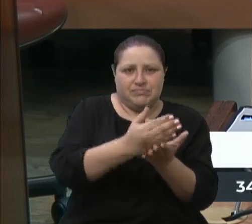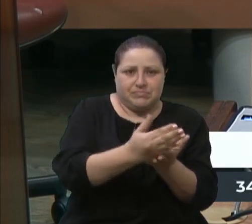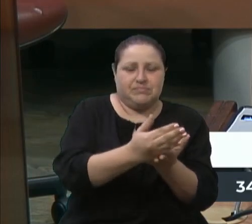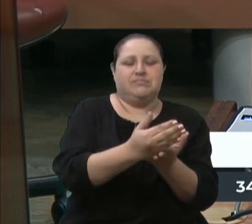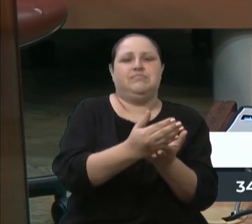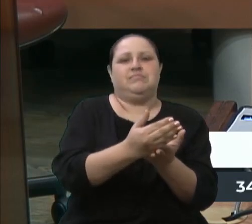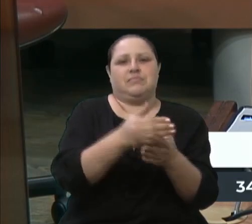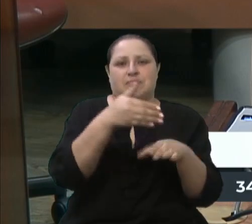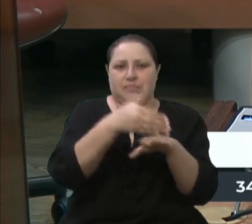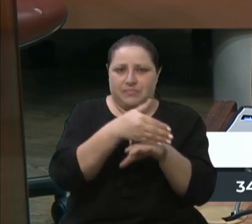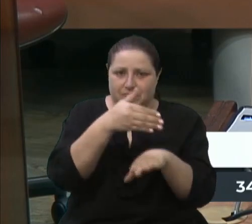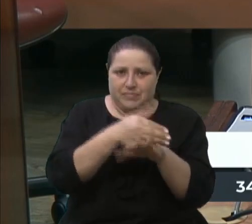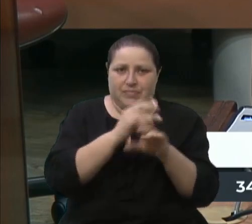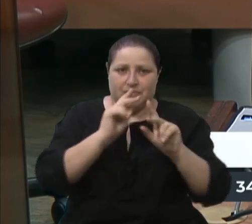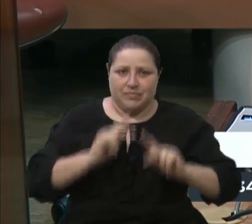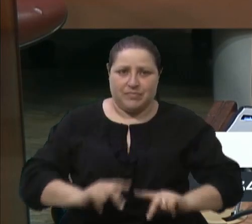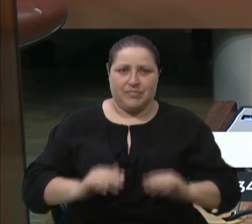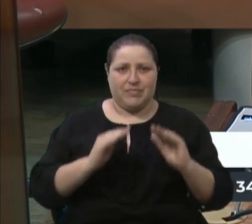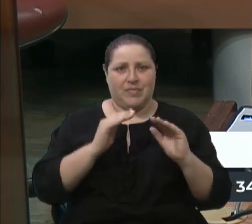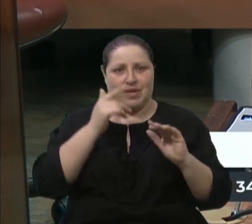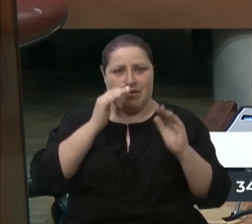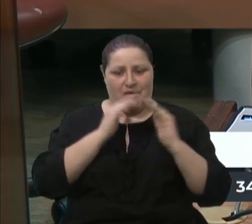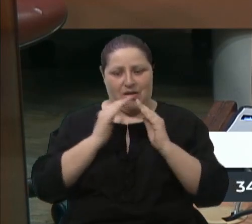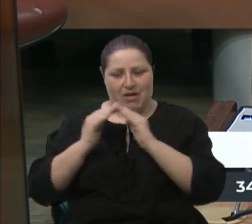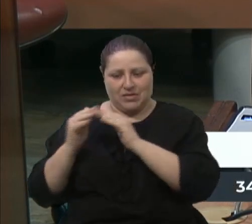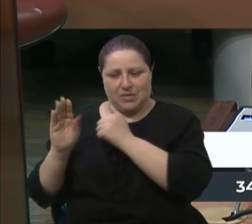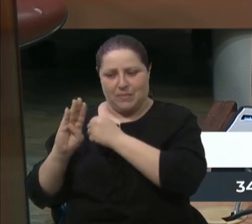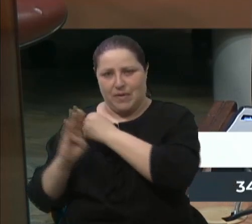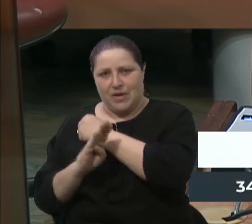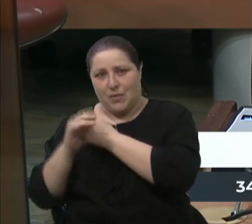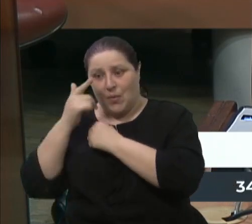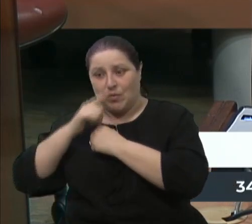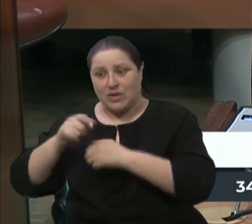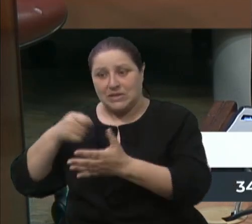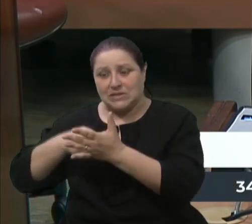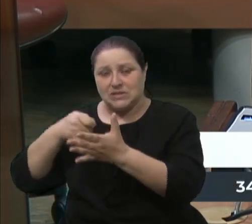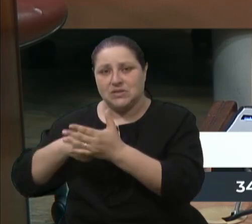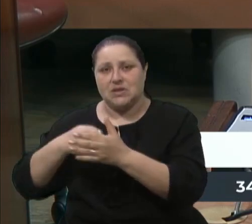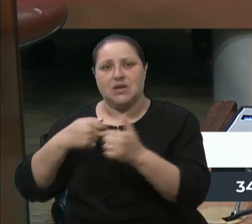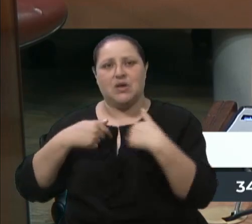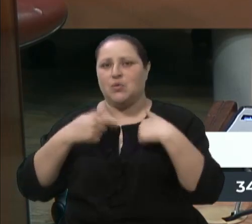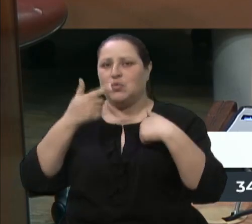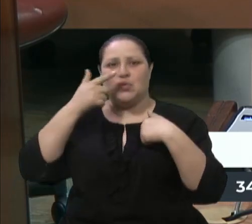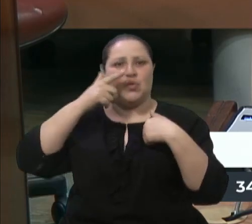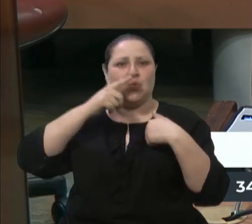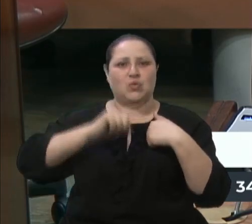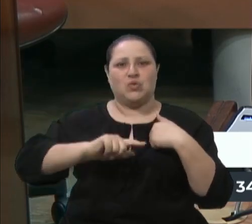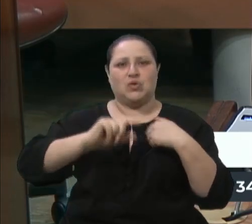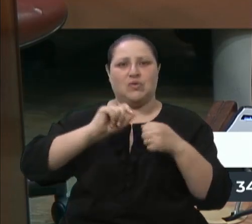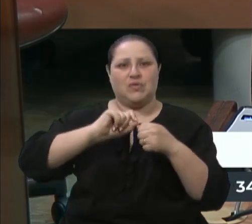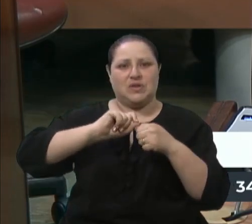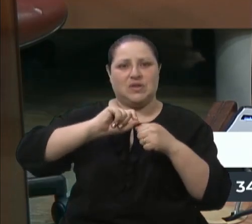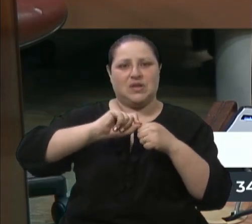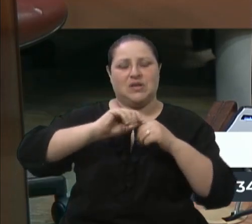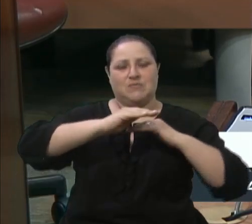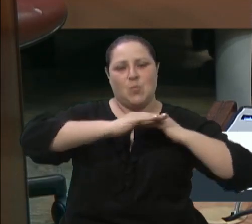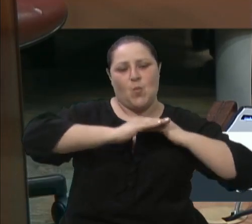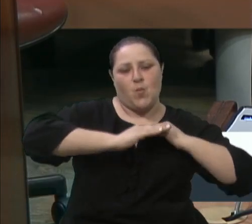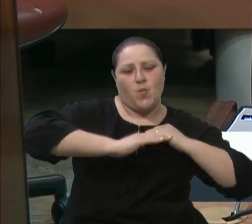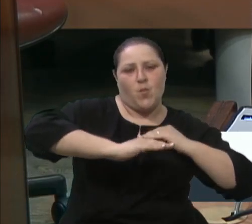da participação dos moradores para conquistá-la, não consigo uma pavimentação tão pequena. Recebi essa